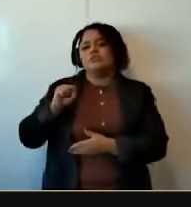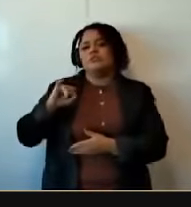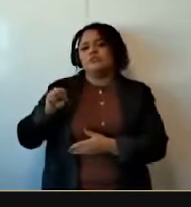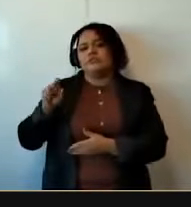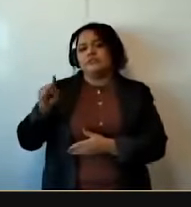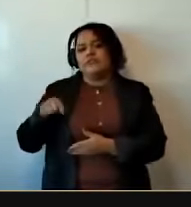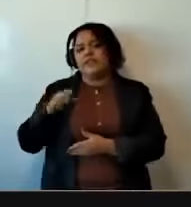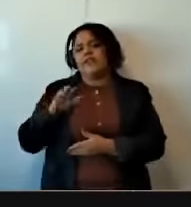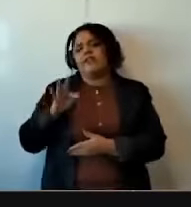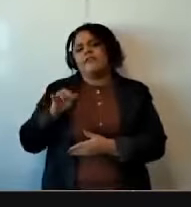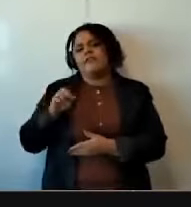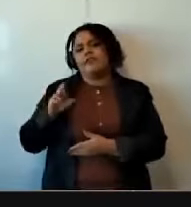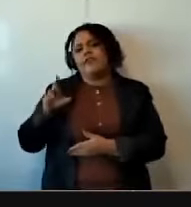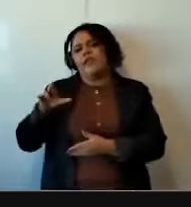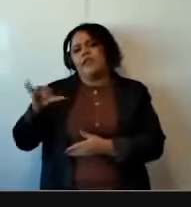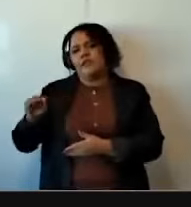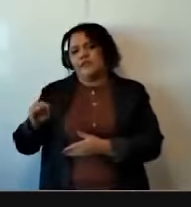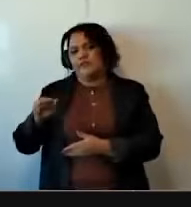Podemos.